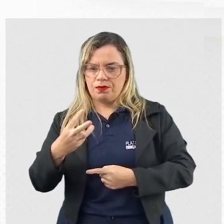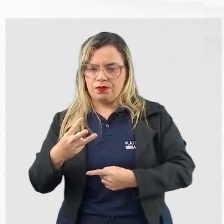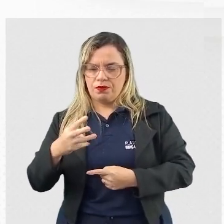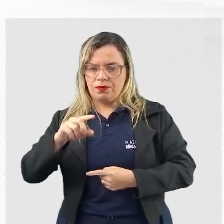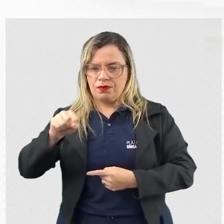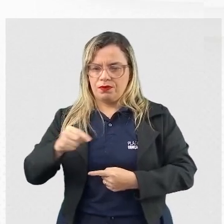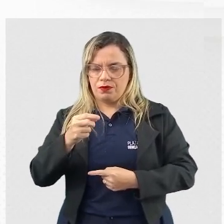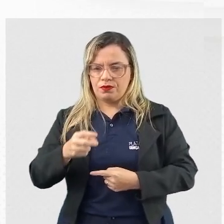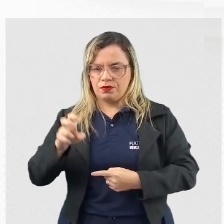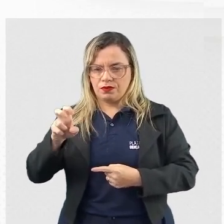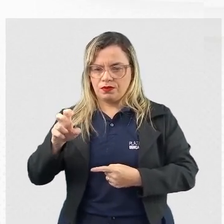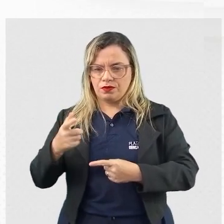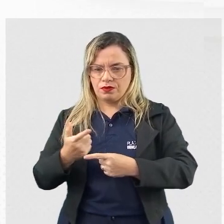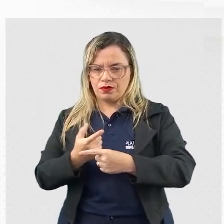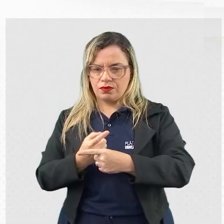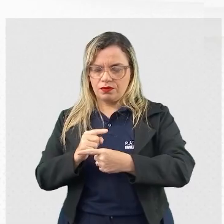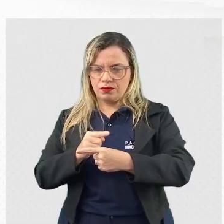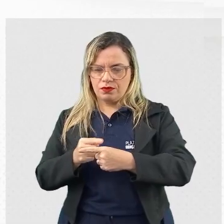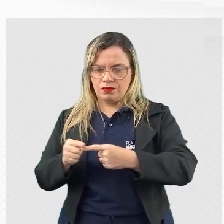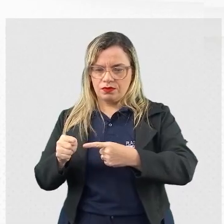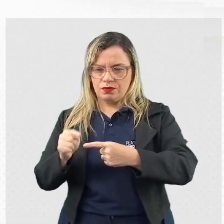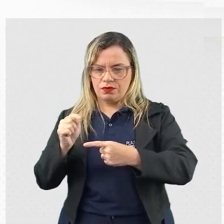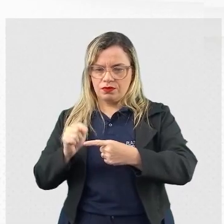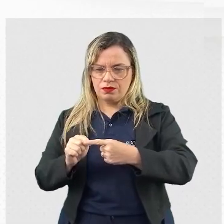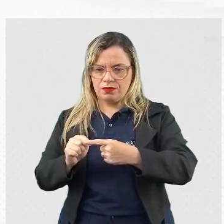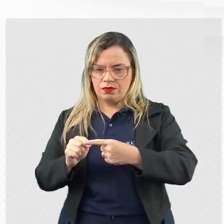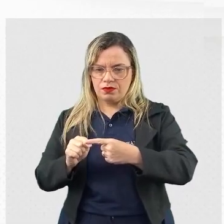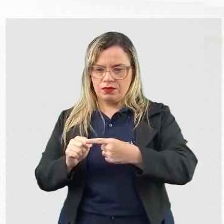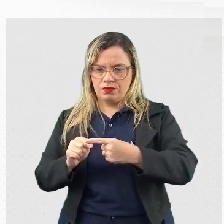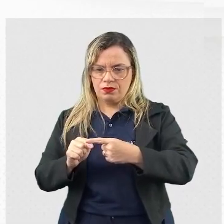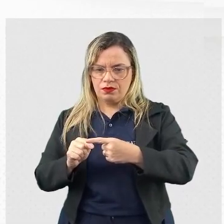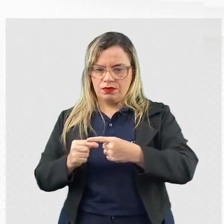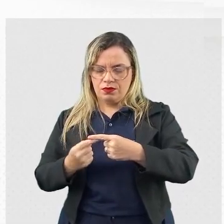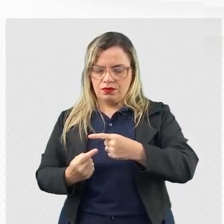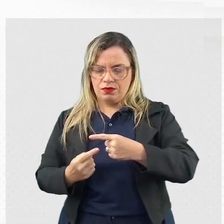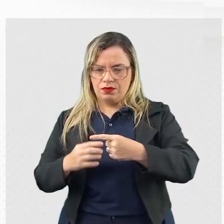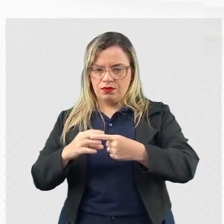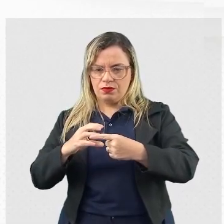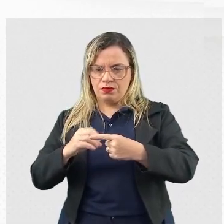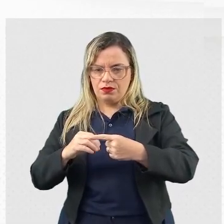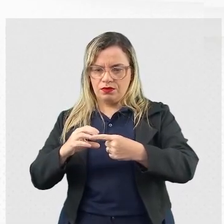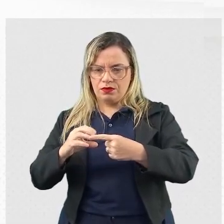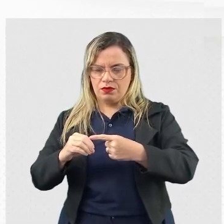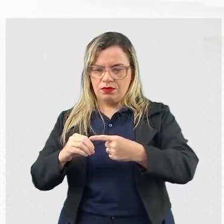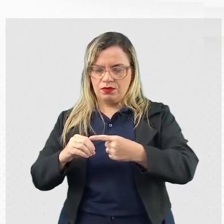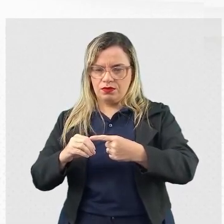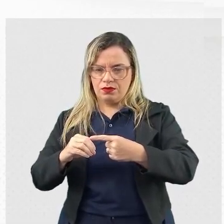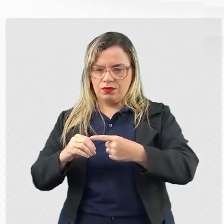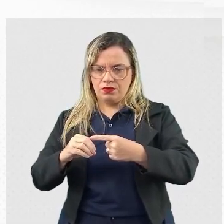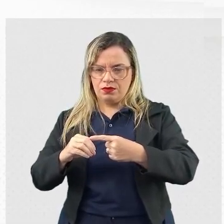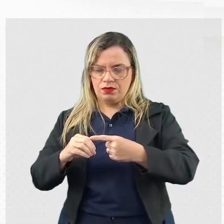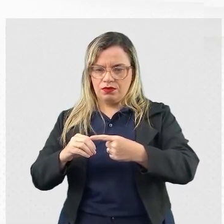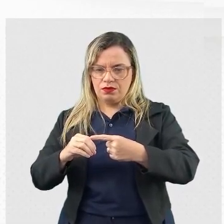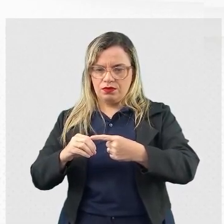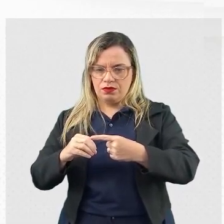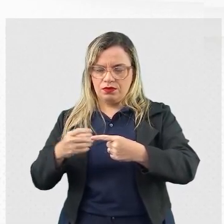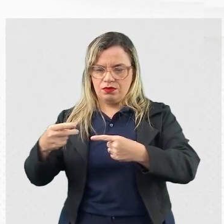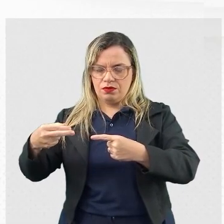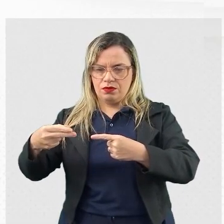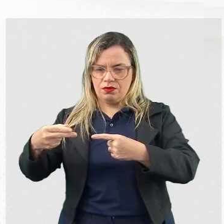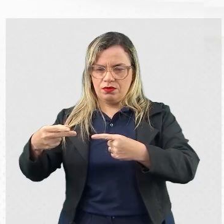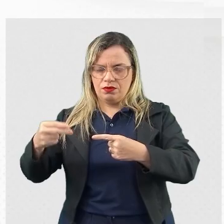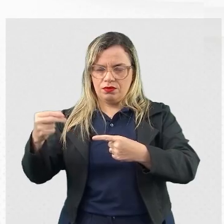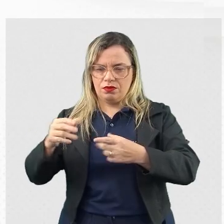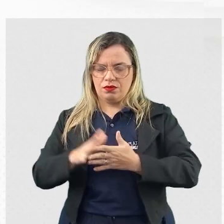13,5. Embaixo eu coloco 100. Porque eu já vou transformar